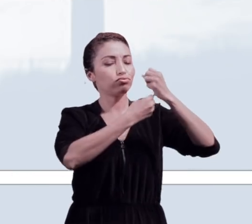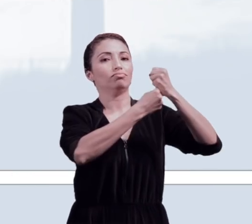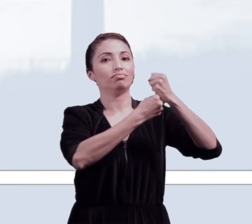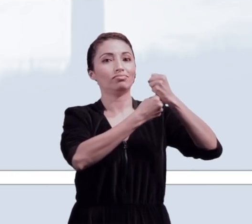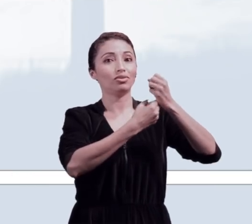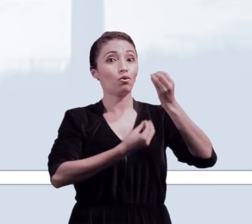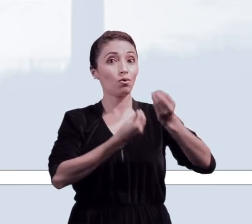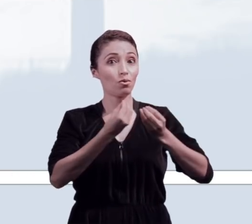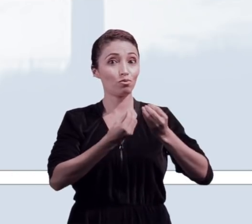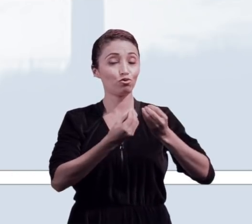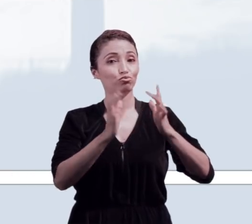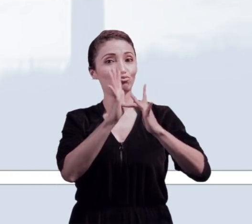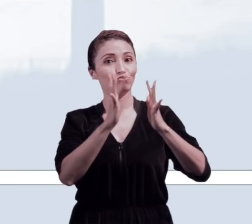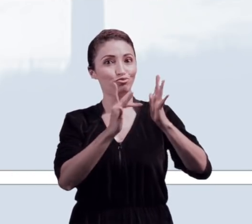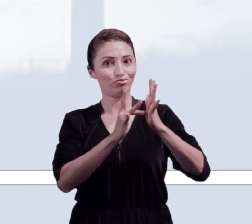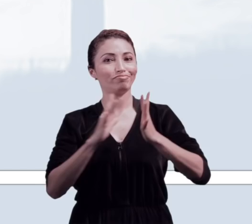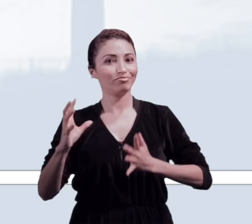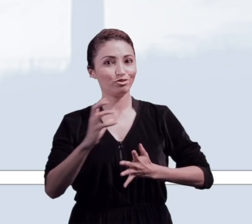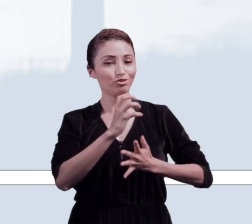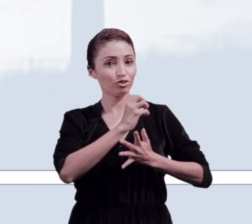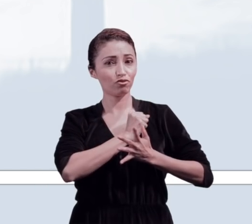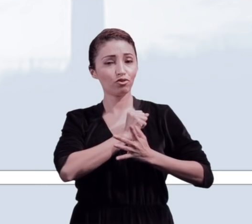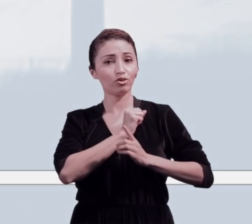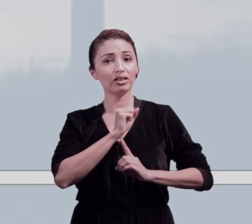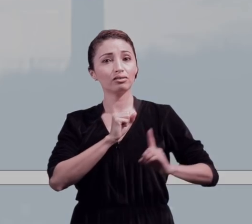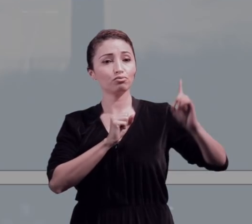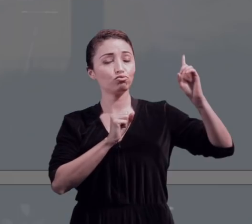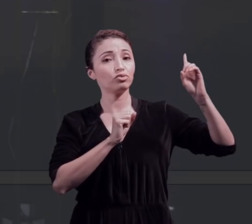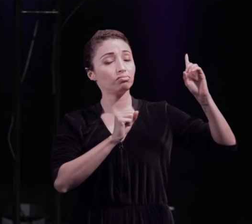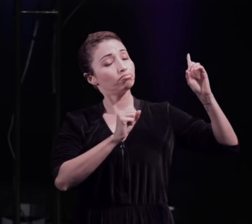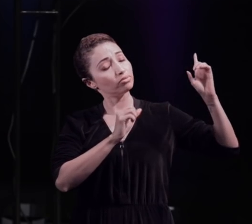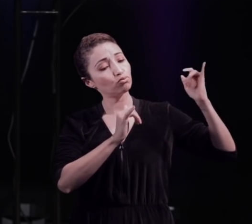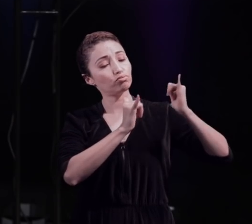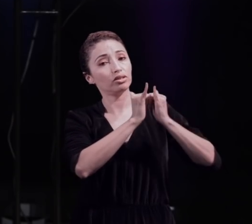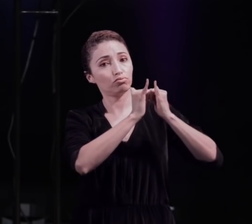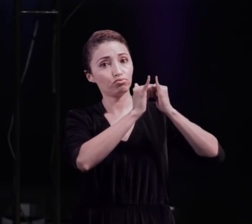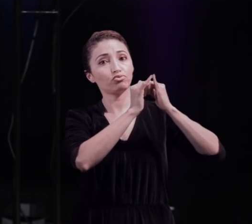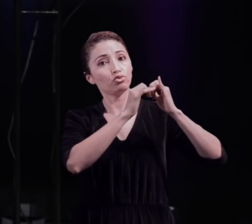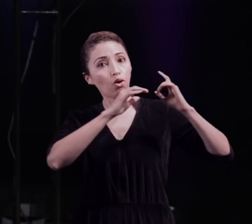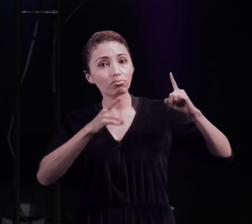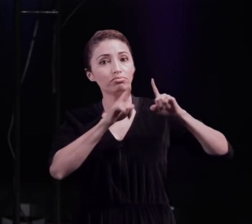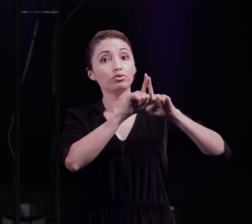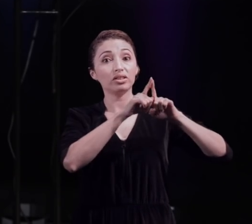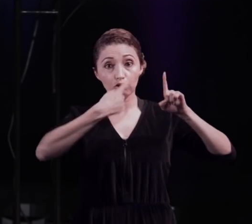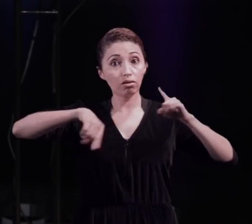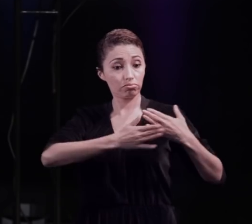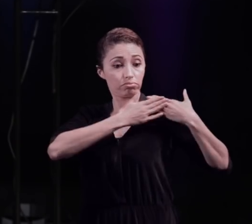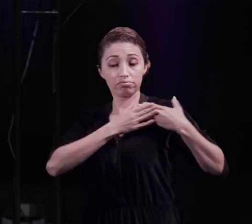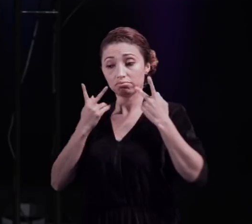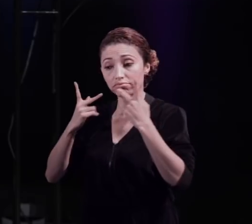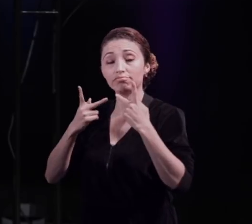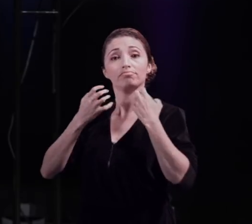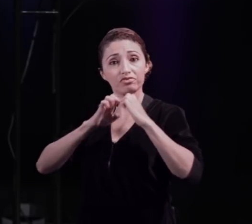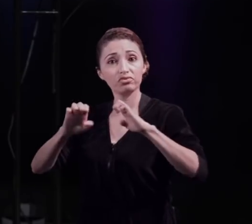e nos encarregou de reconciliar outros com Ele. Então veja como